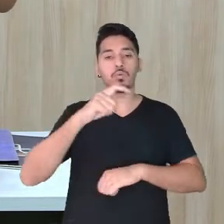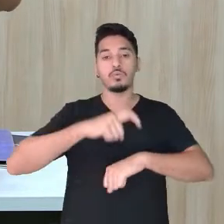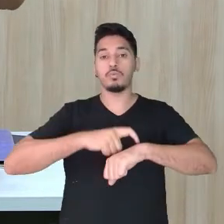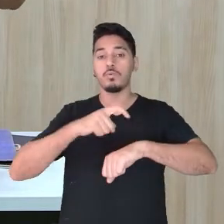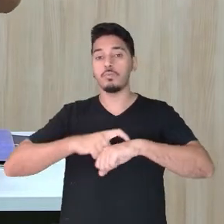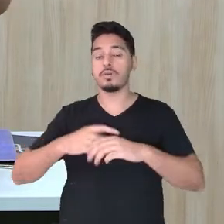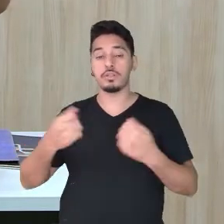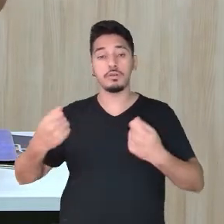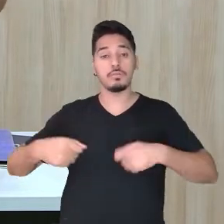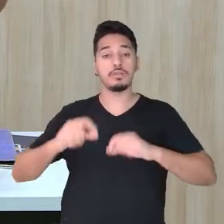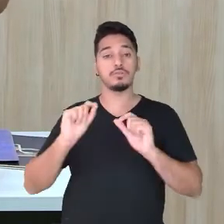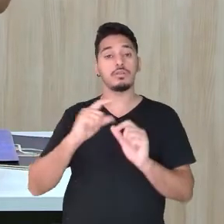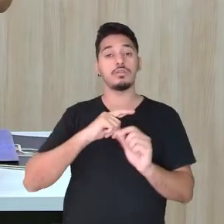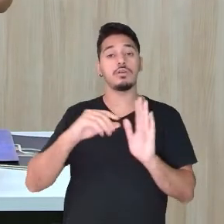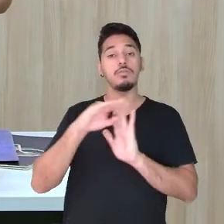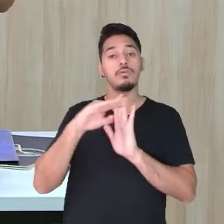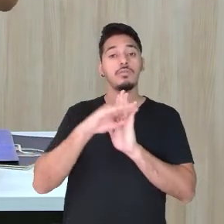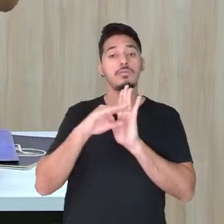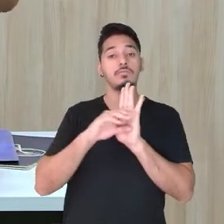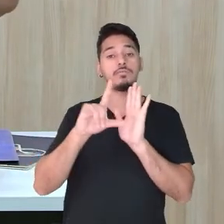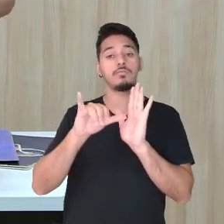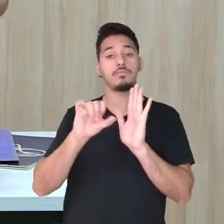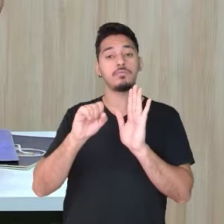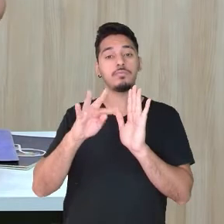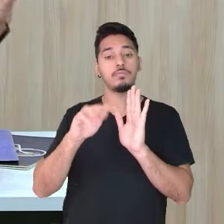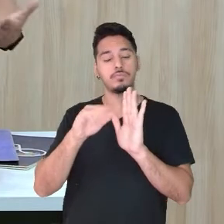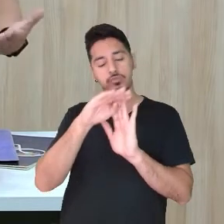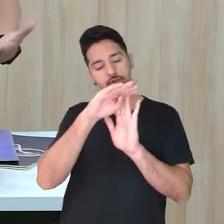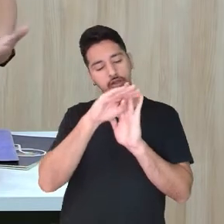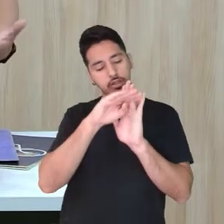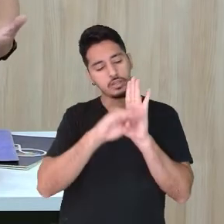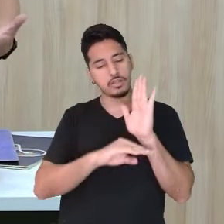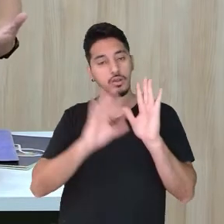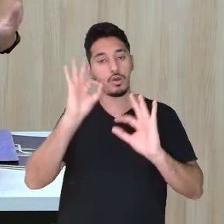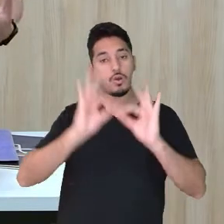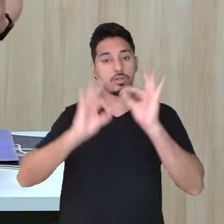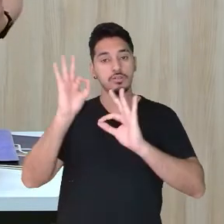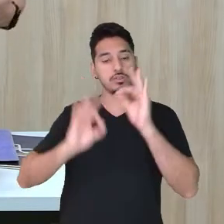que precisa ter uma lista, precisa ter uma organização